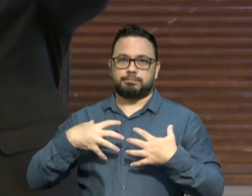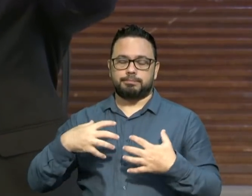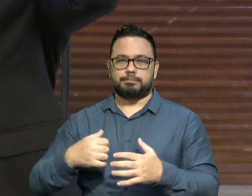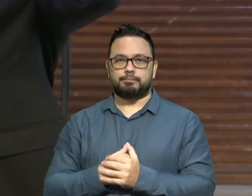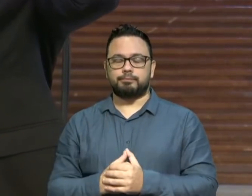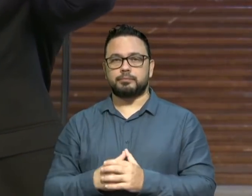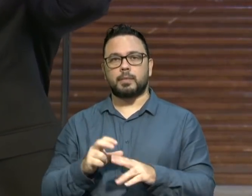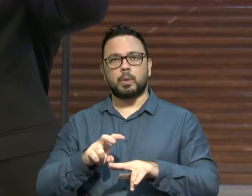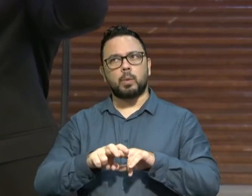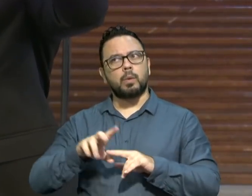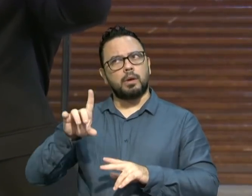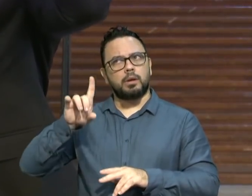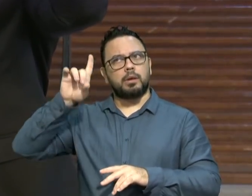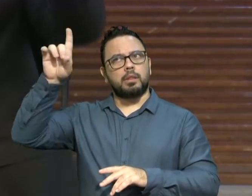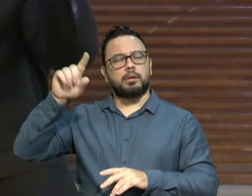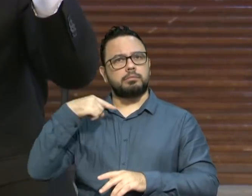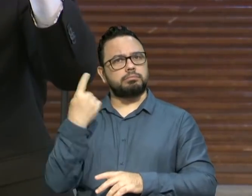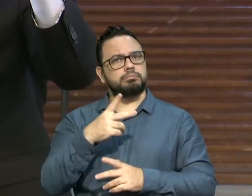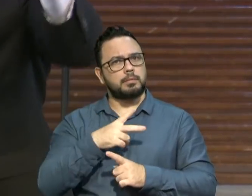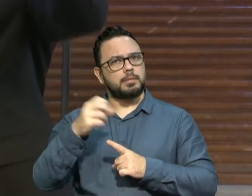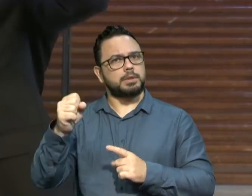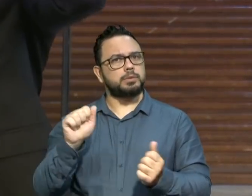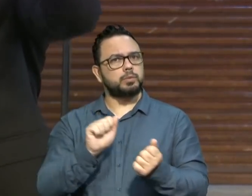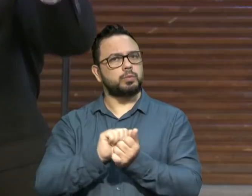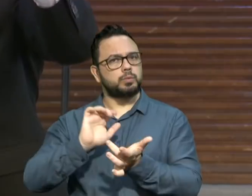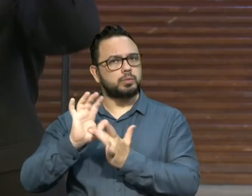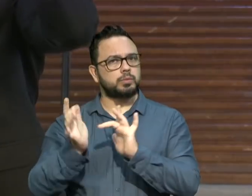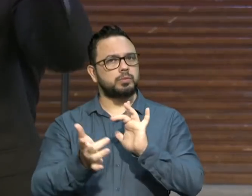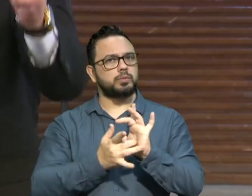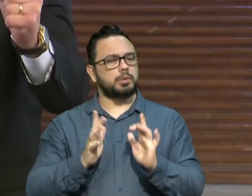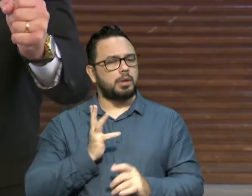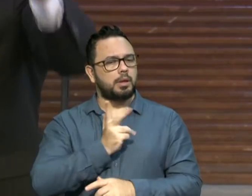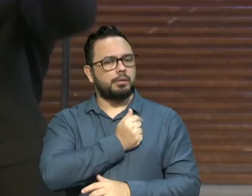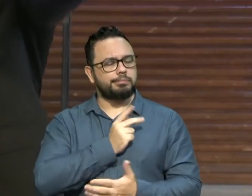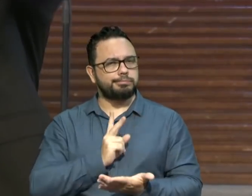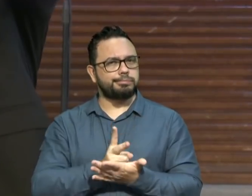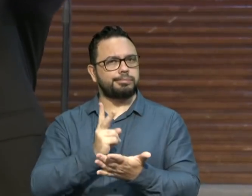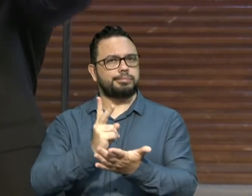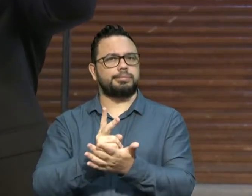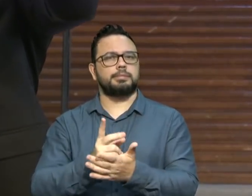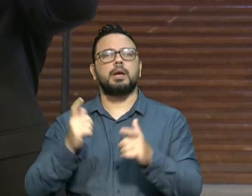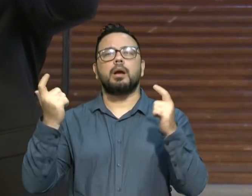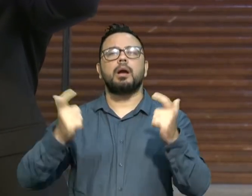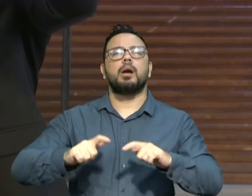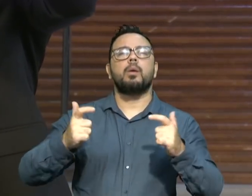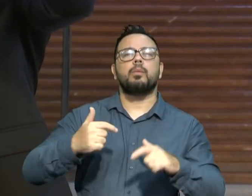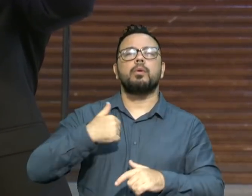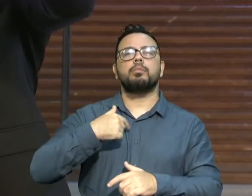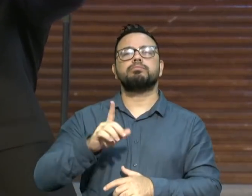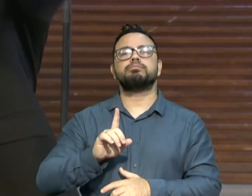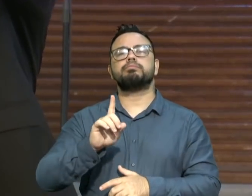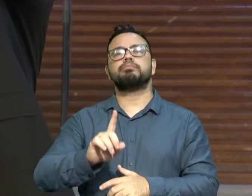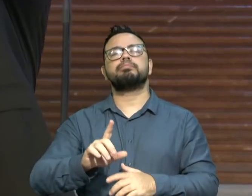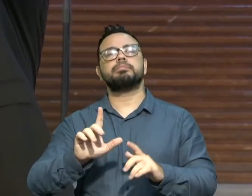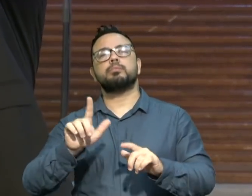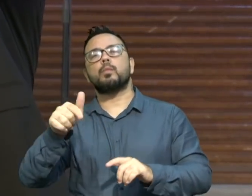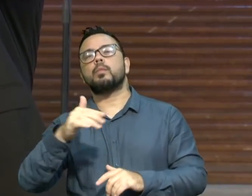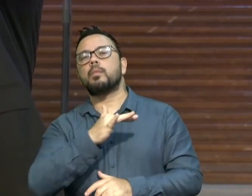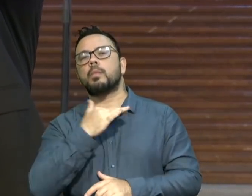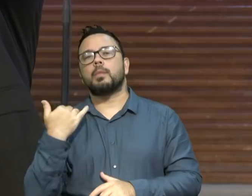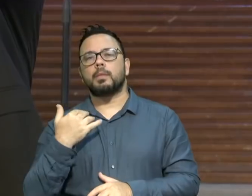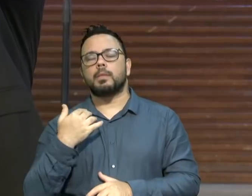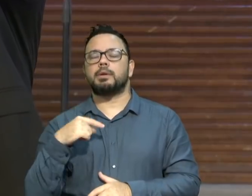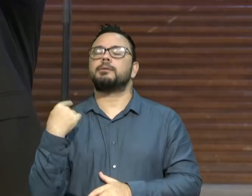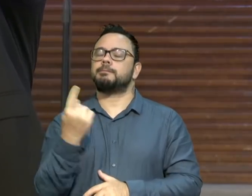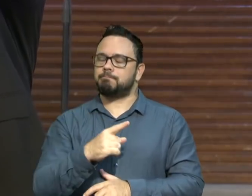porque nós temos a Vitória em Cristo Jesus EA eterna salvação para onde iremos iremos para o